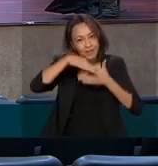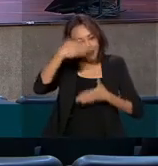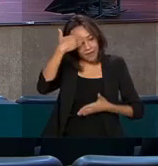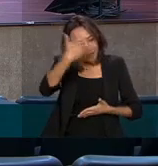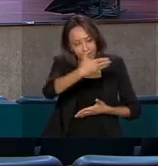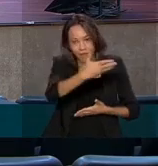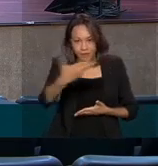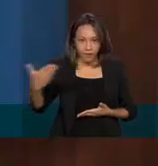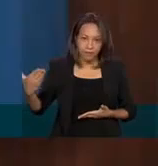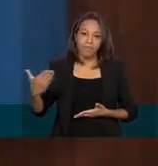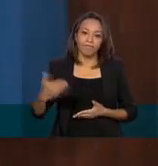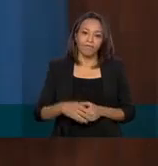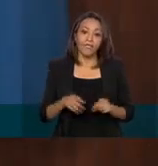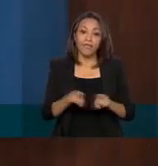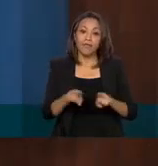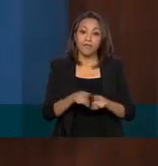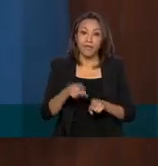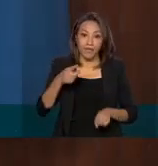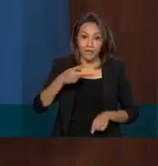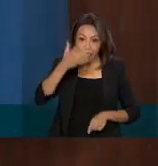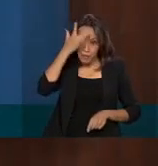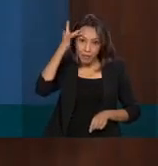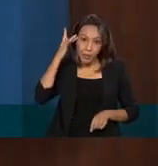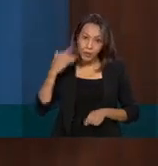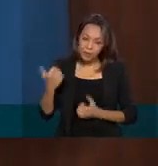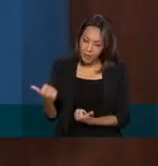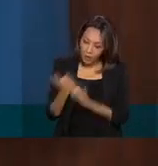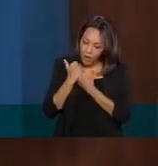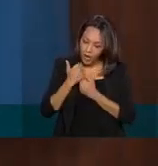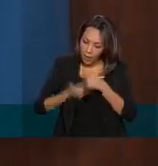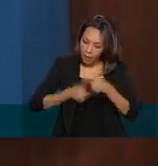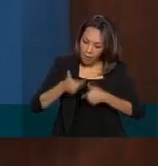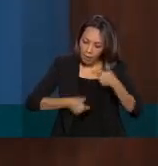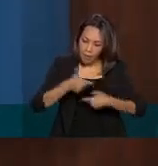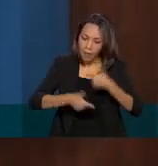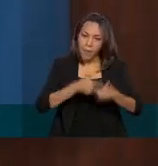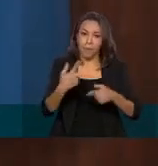também das pessoas envolvidas nesse processo, porque